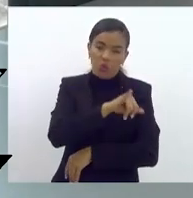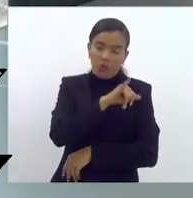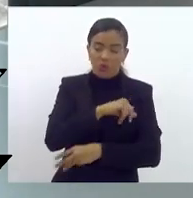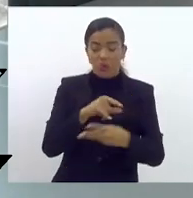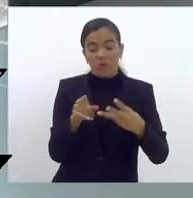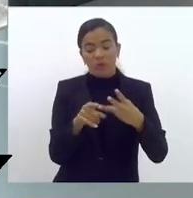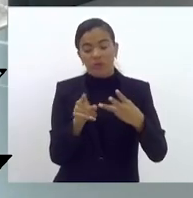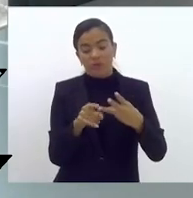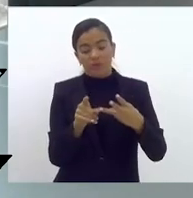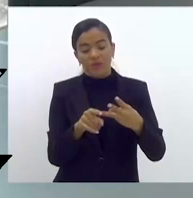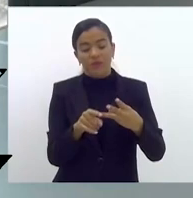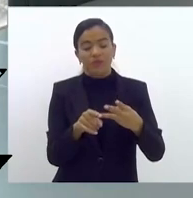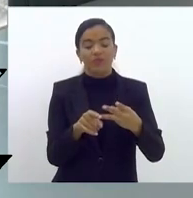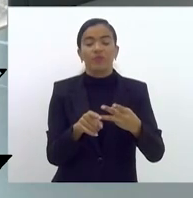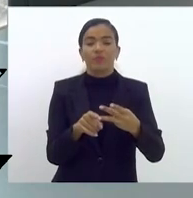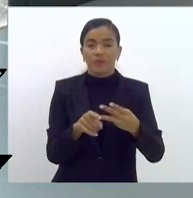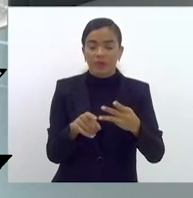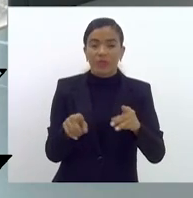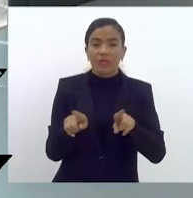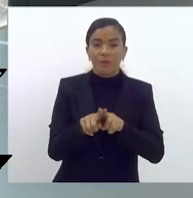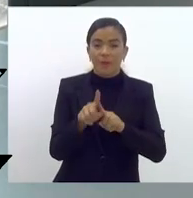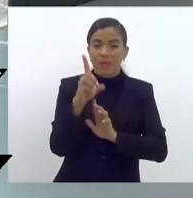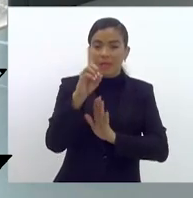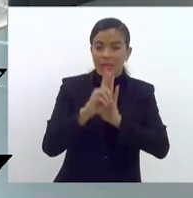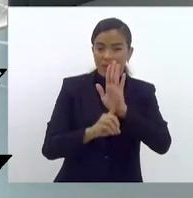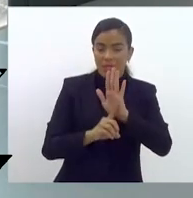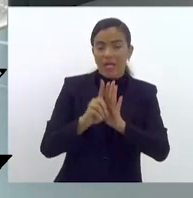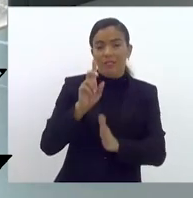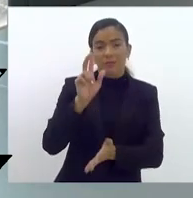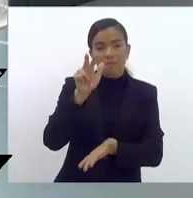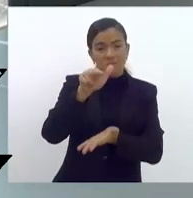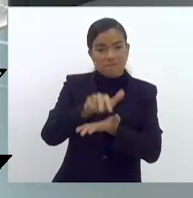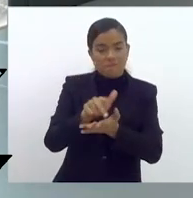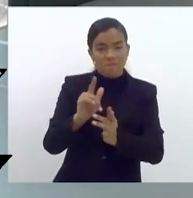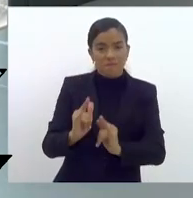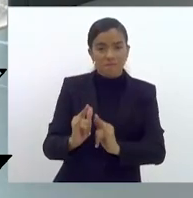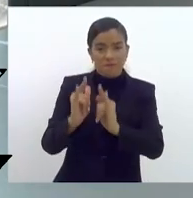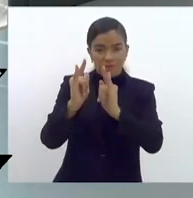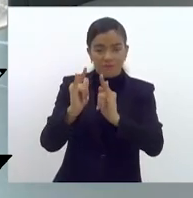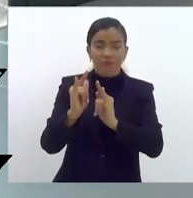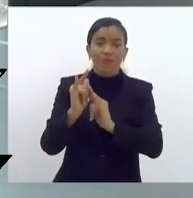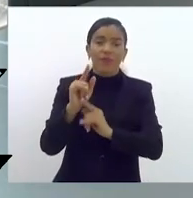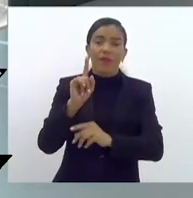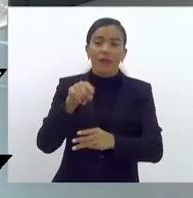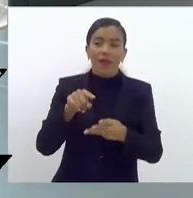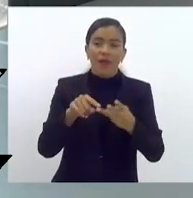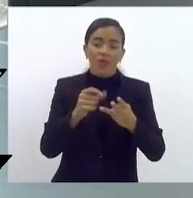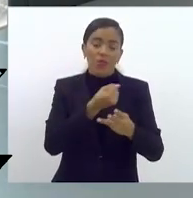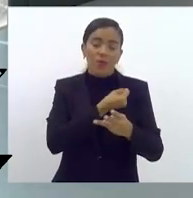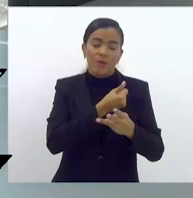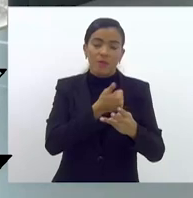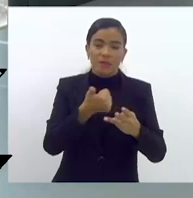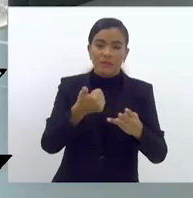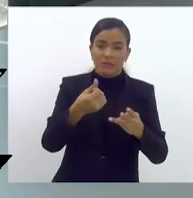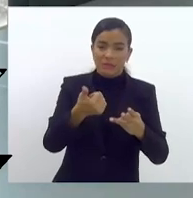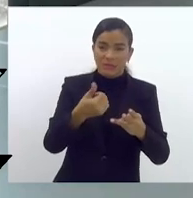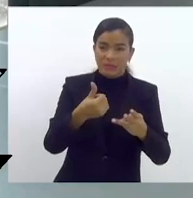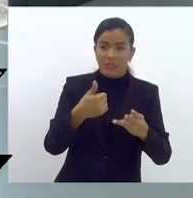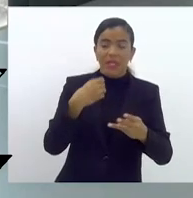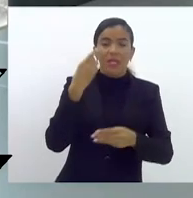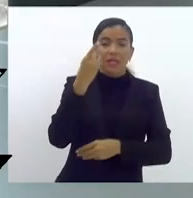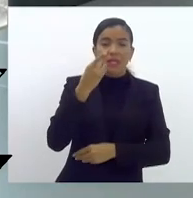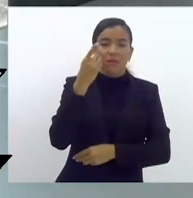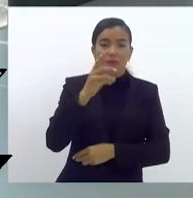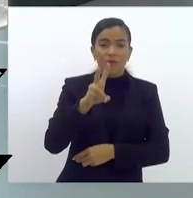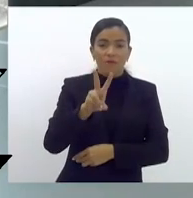projeto sobre uma declaração de patrimônio material que é o item 16 da pauta de autoria do deputado